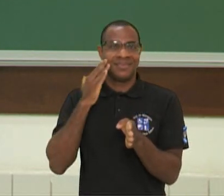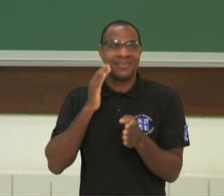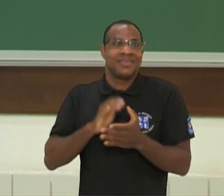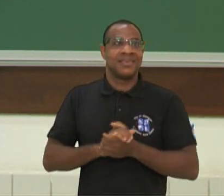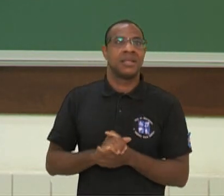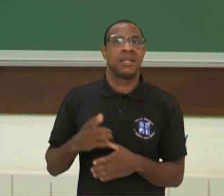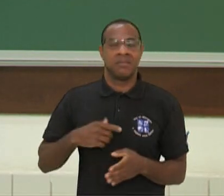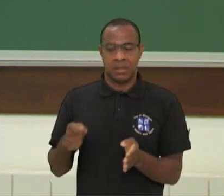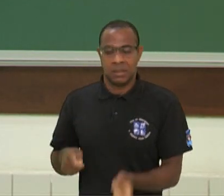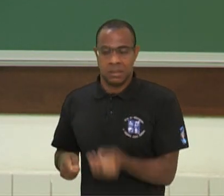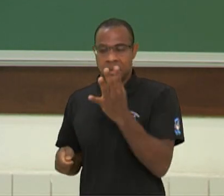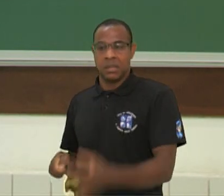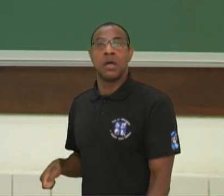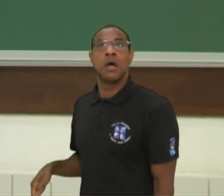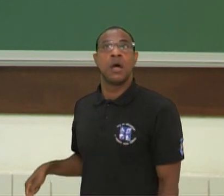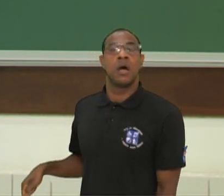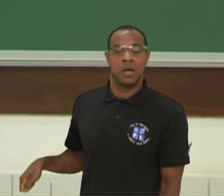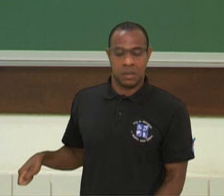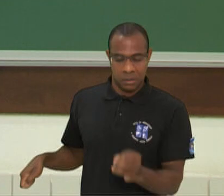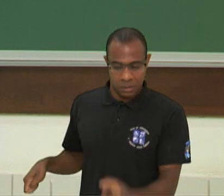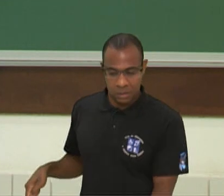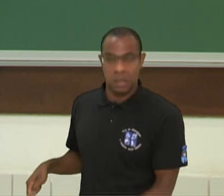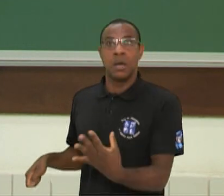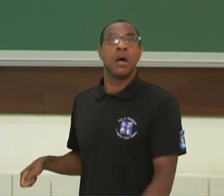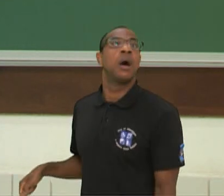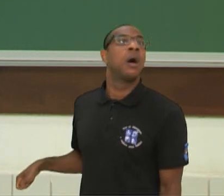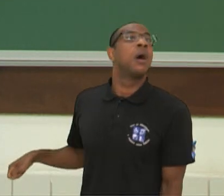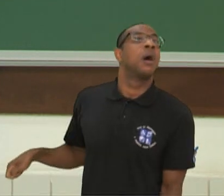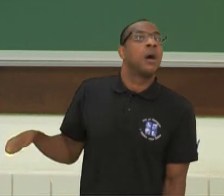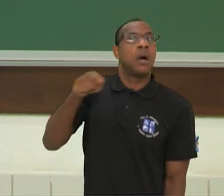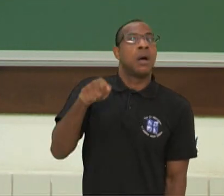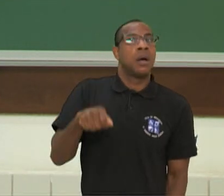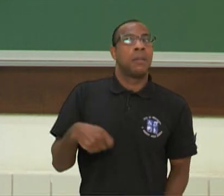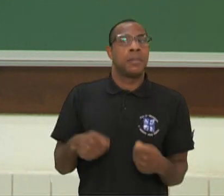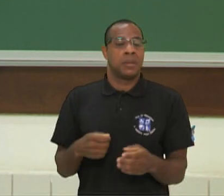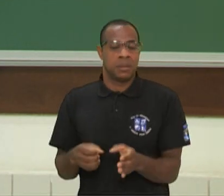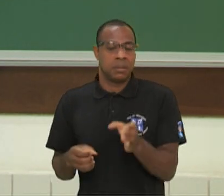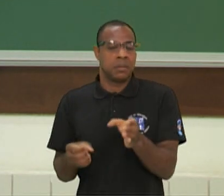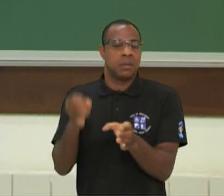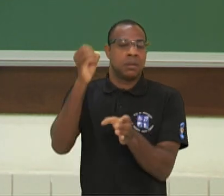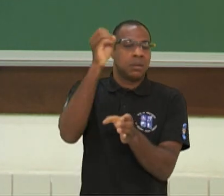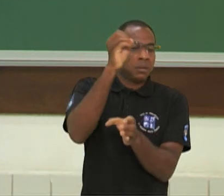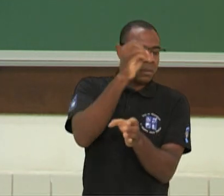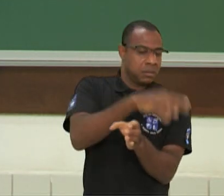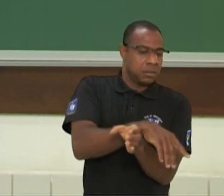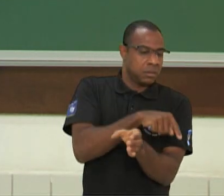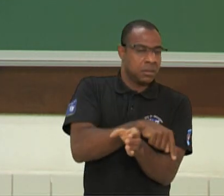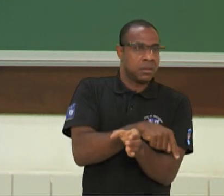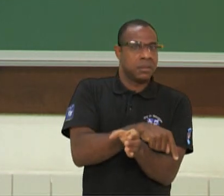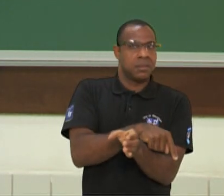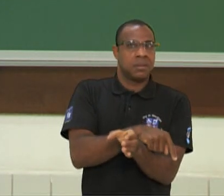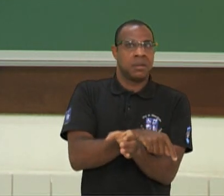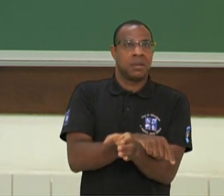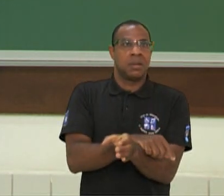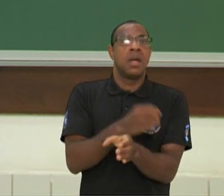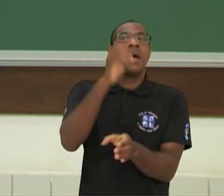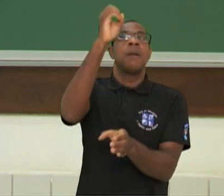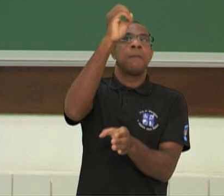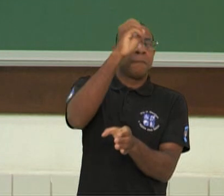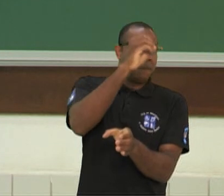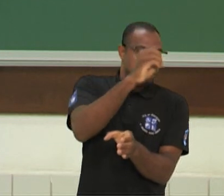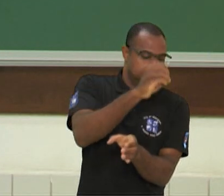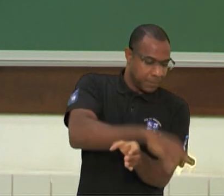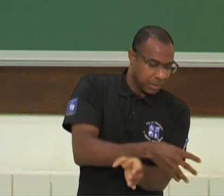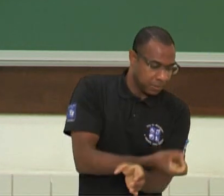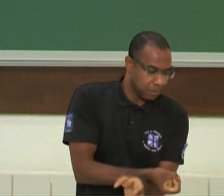vou rebater a bola para a quadra adversária, a bola precisa cair dentro dos limites do campo do meu adversário e ele vai